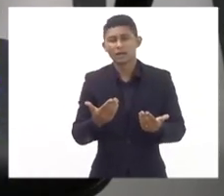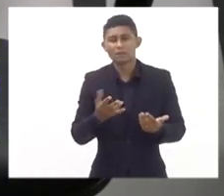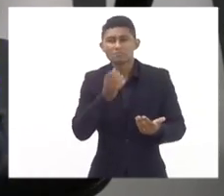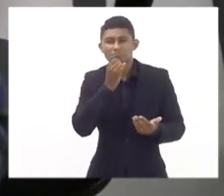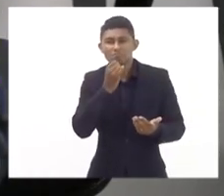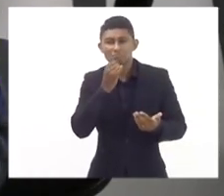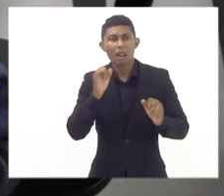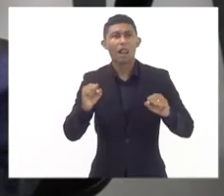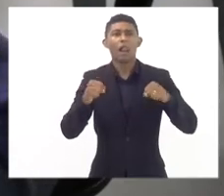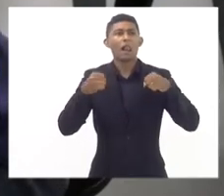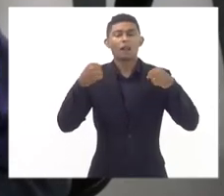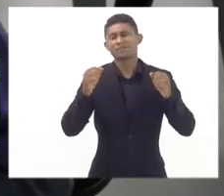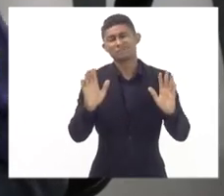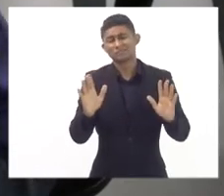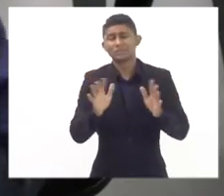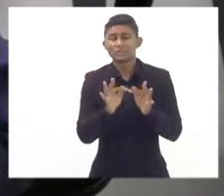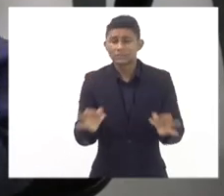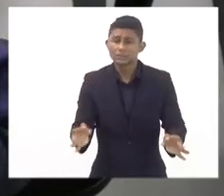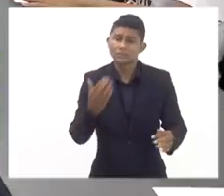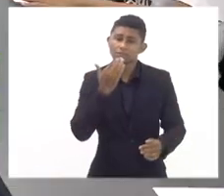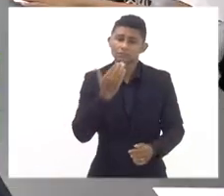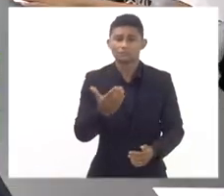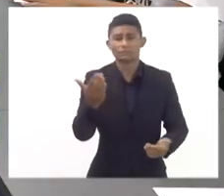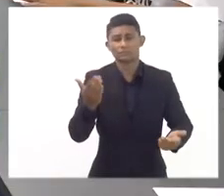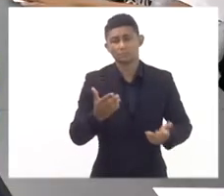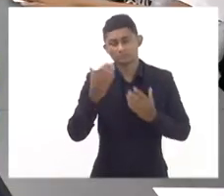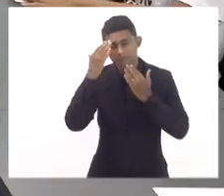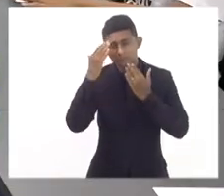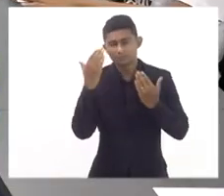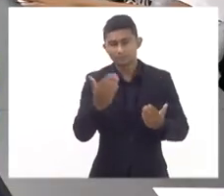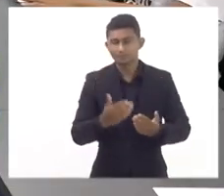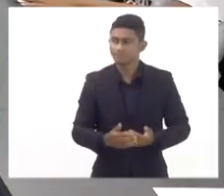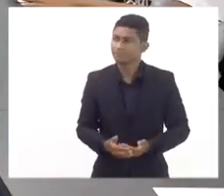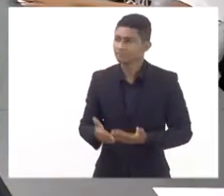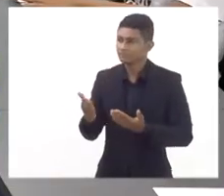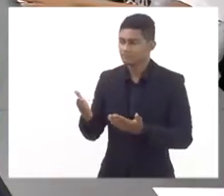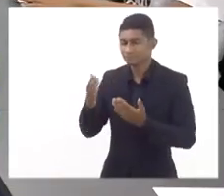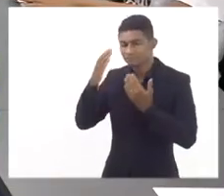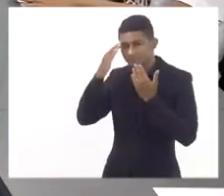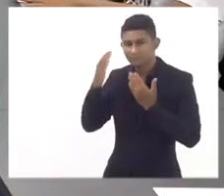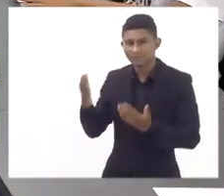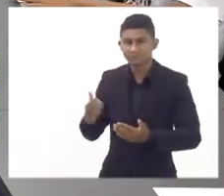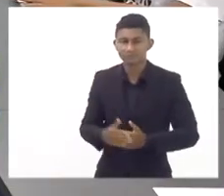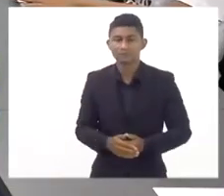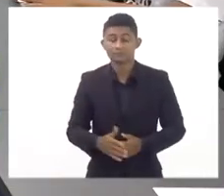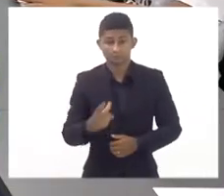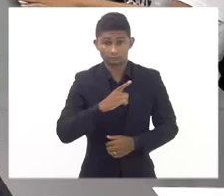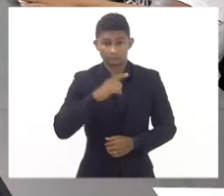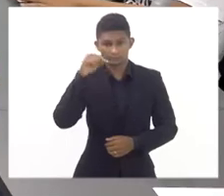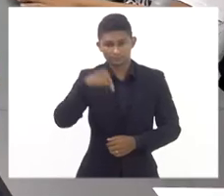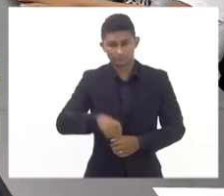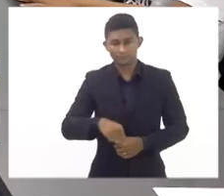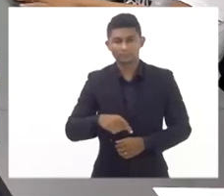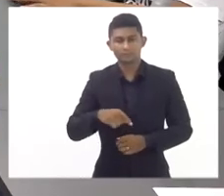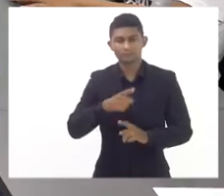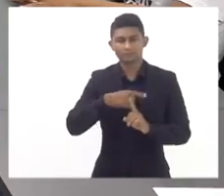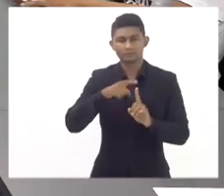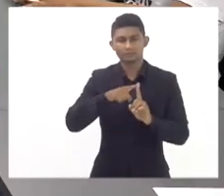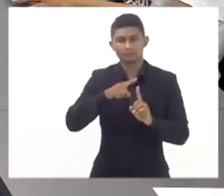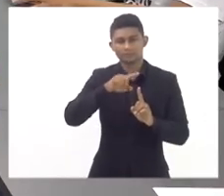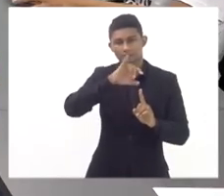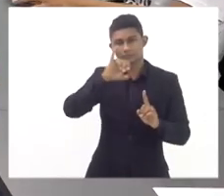como o Hugo disse. Tá bom? Obrigado. Obrigado, Lucas. Temos ainda aqui na sala também o João Pedro